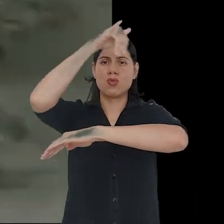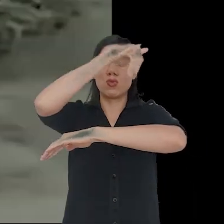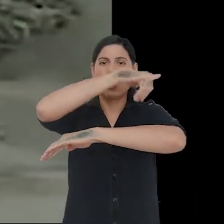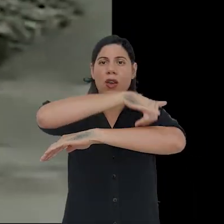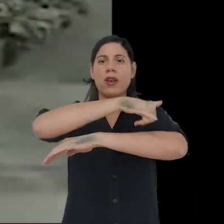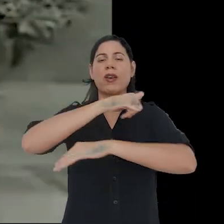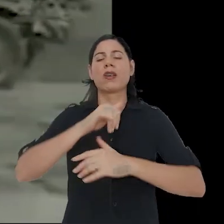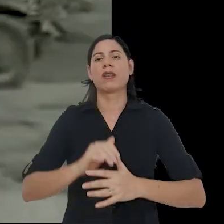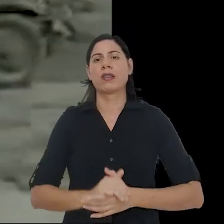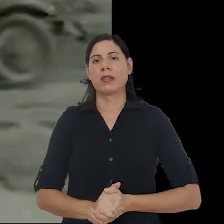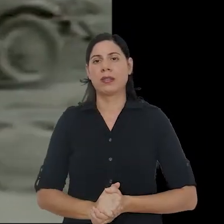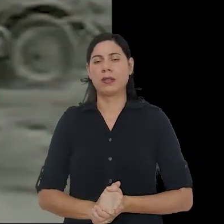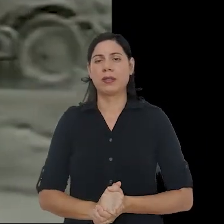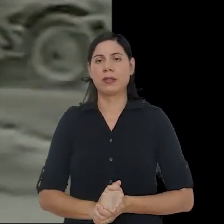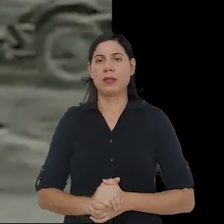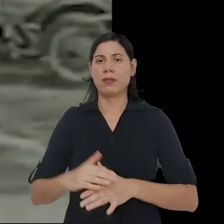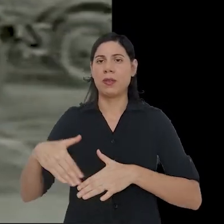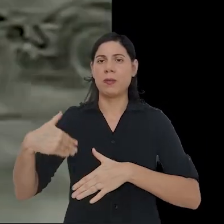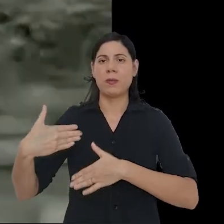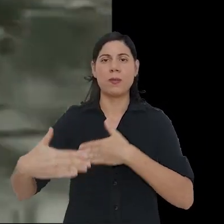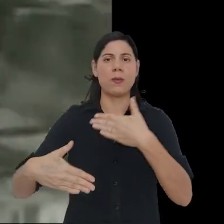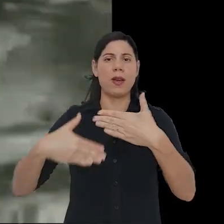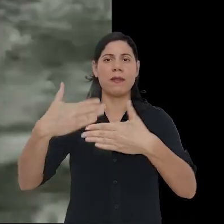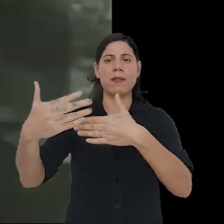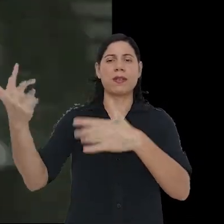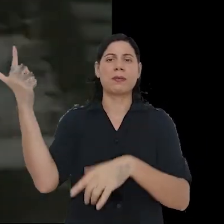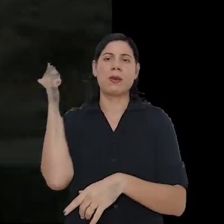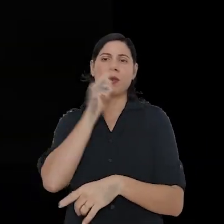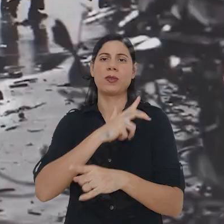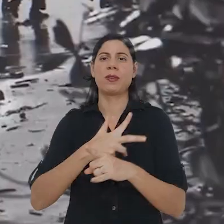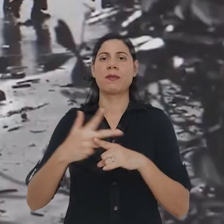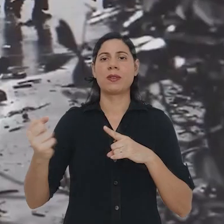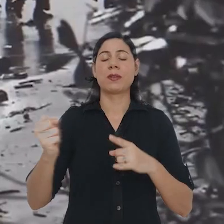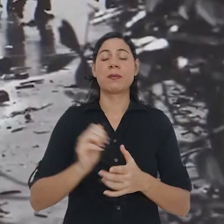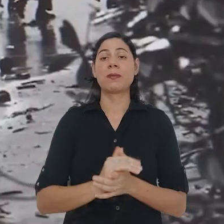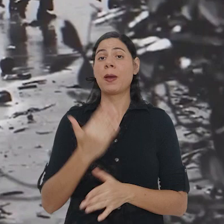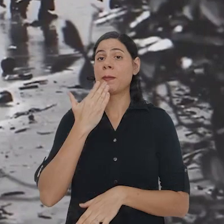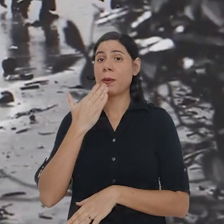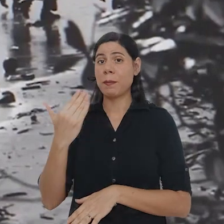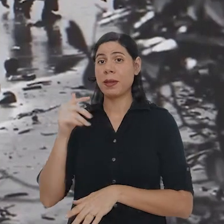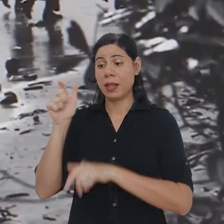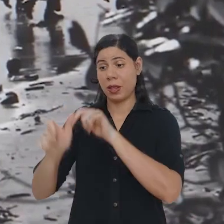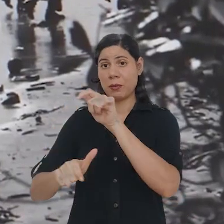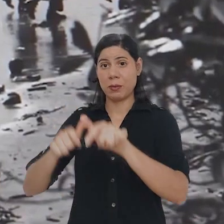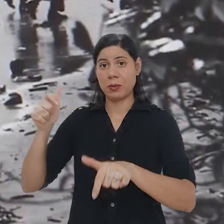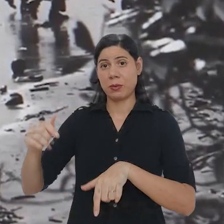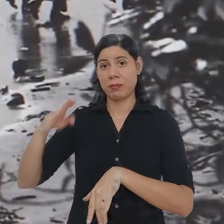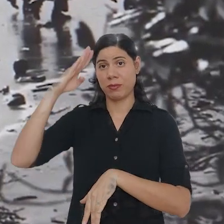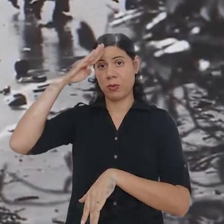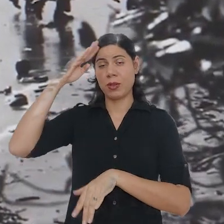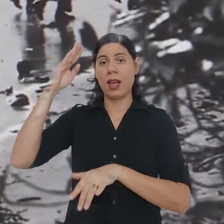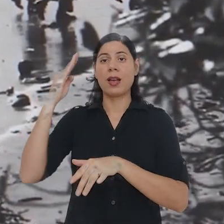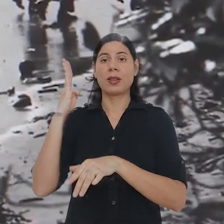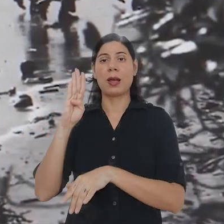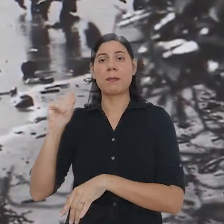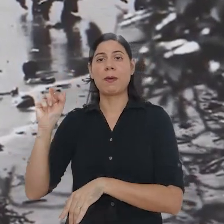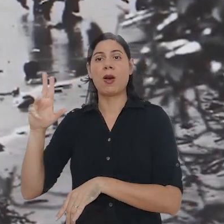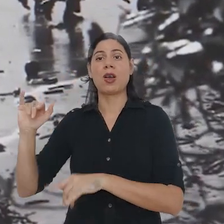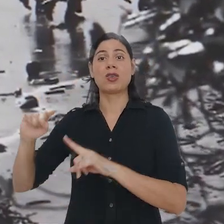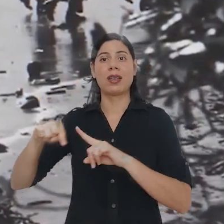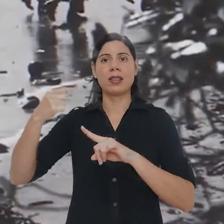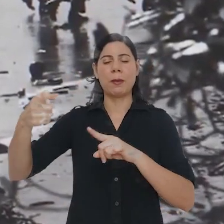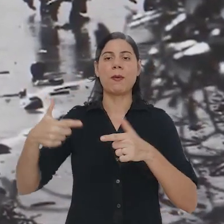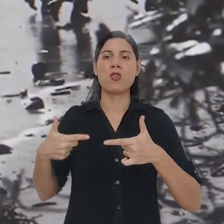no seu irresistível avanço para a vitória. Foi prometido aos soldados da borracha que, após a